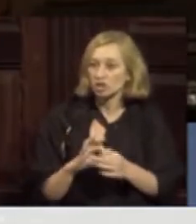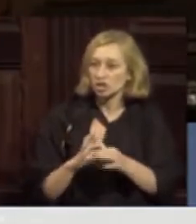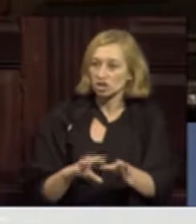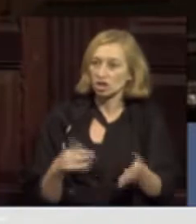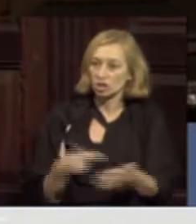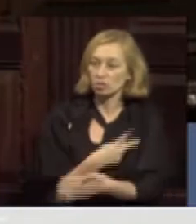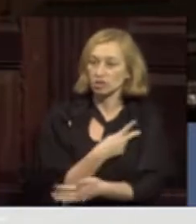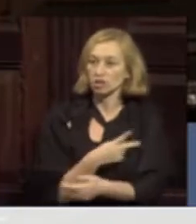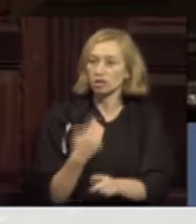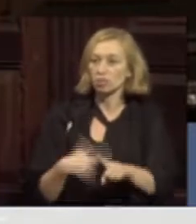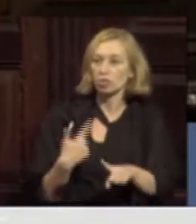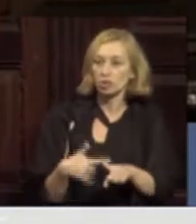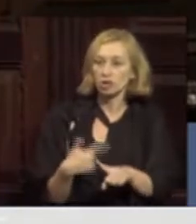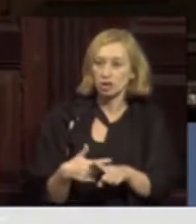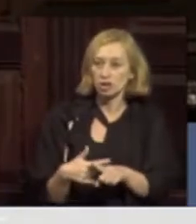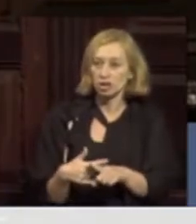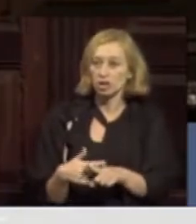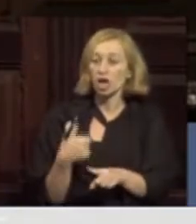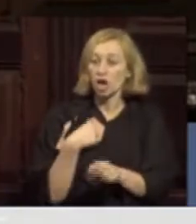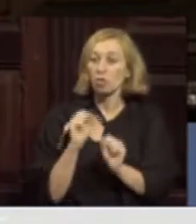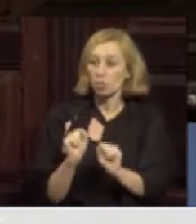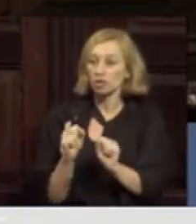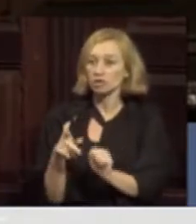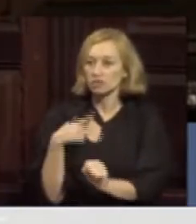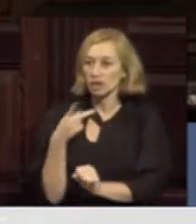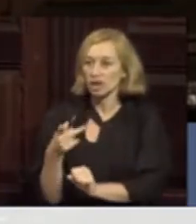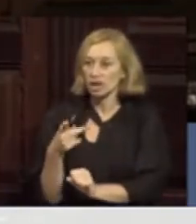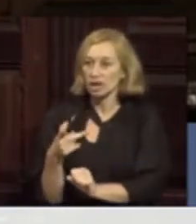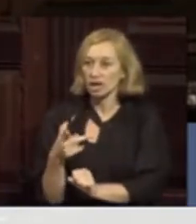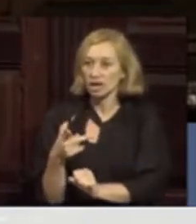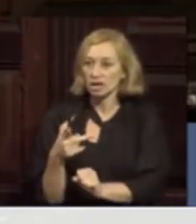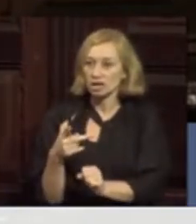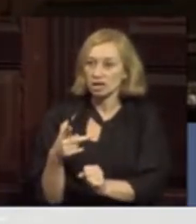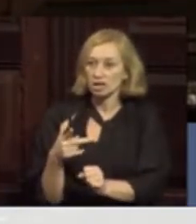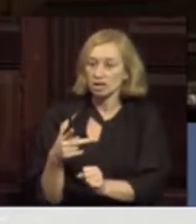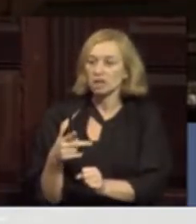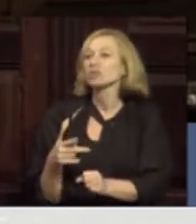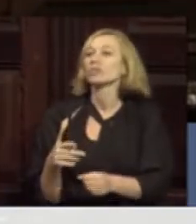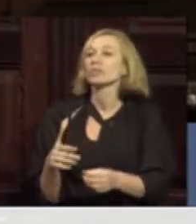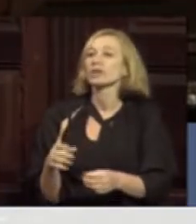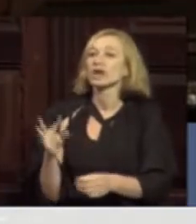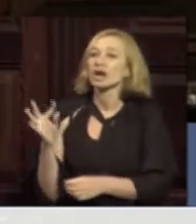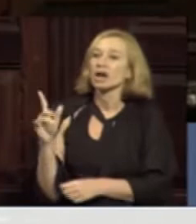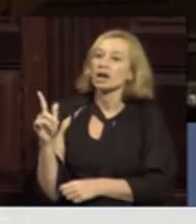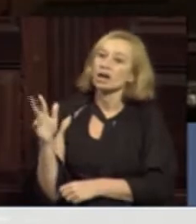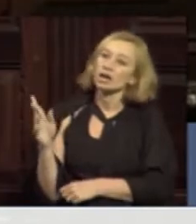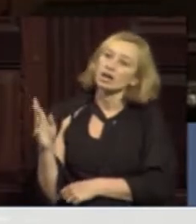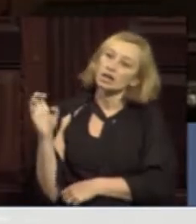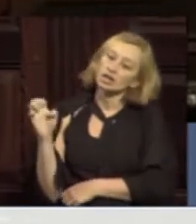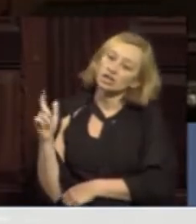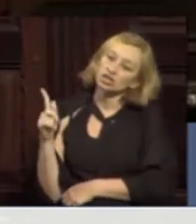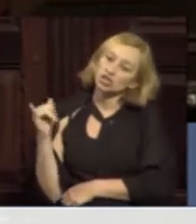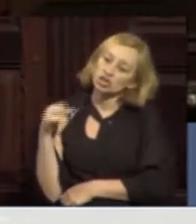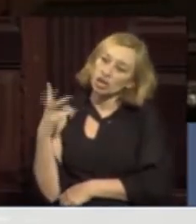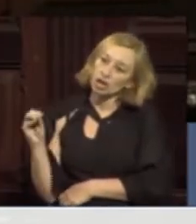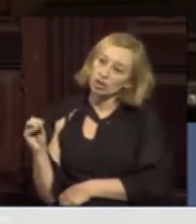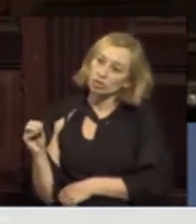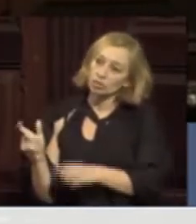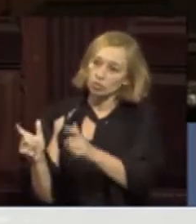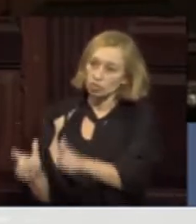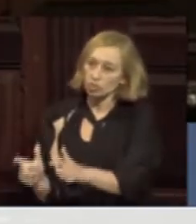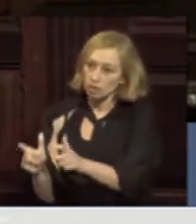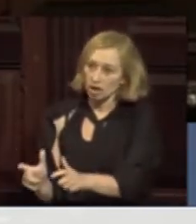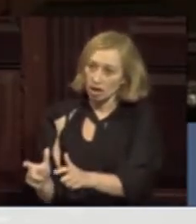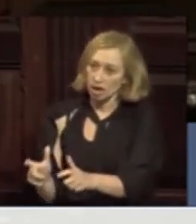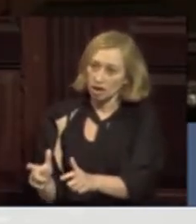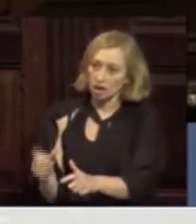aconteça, porque, pelo menos eu posso dizer isso, a região centro-norte fluminense, os municípios que vão de Itaboraí até